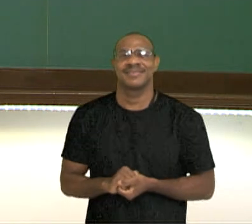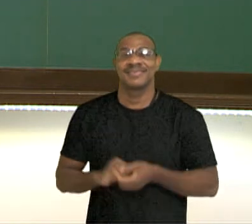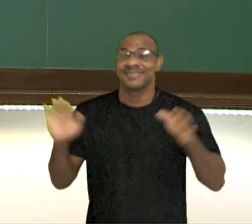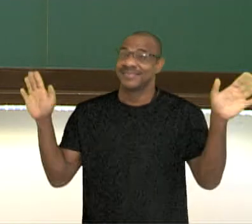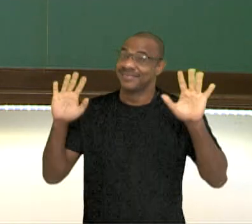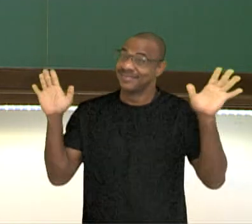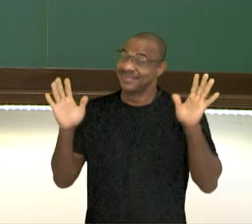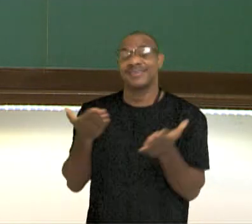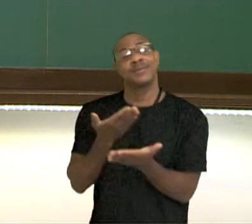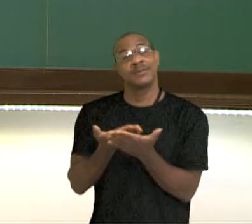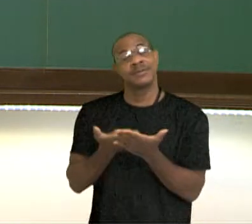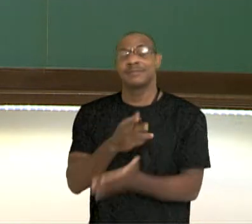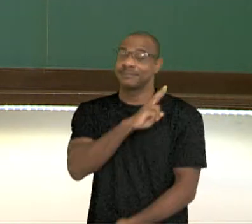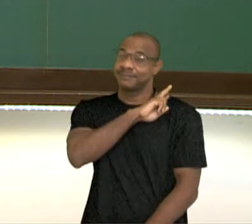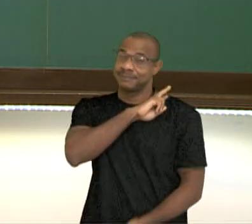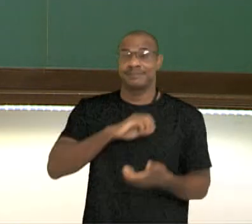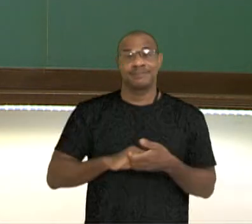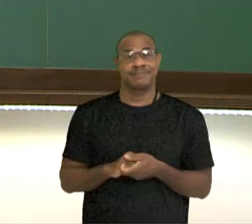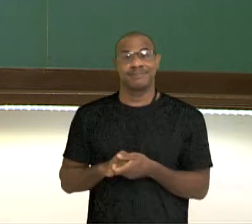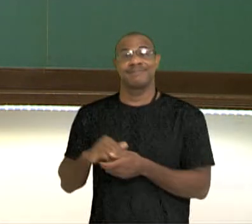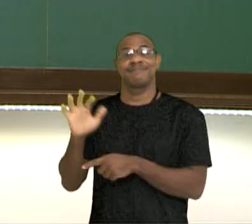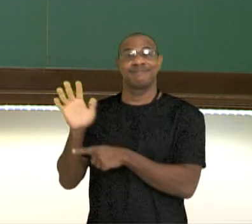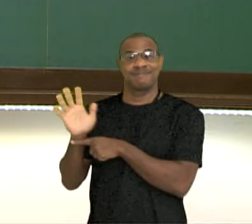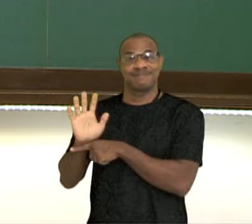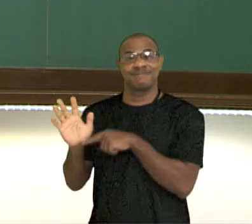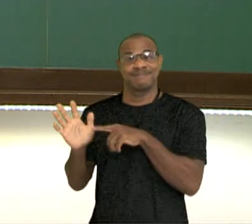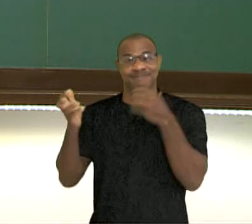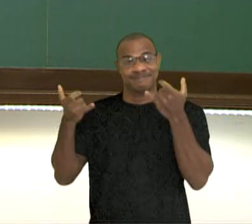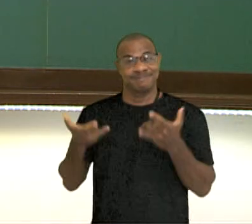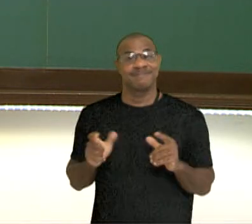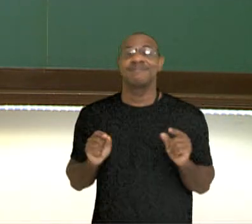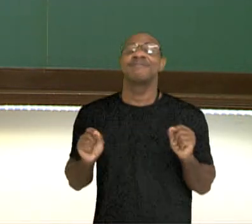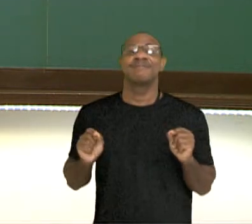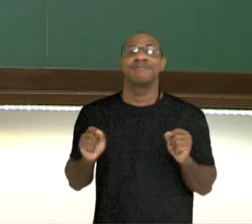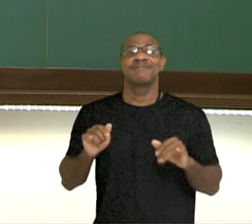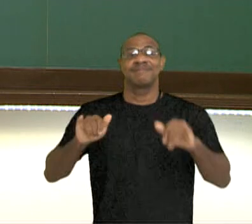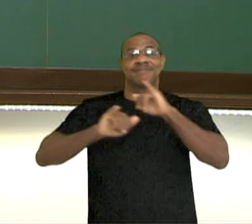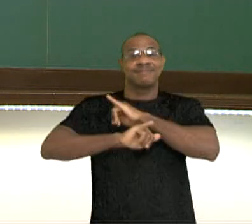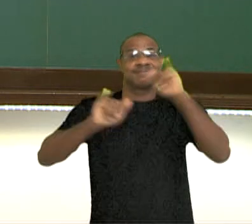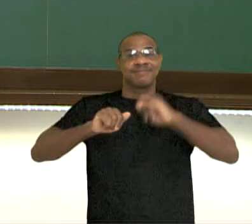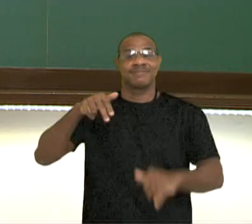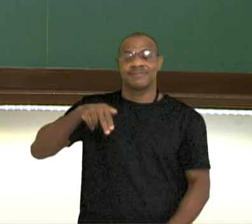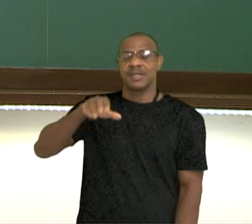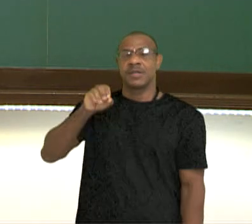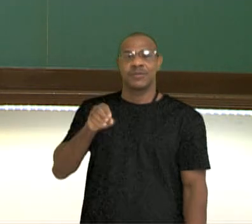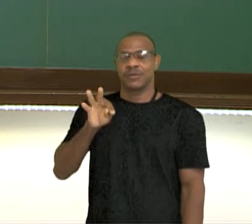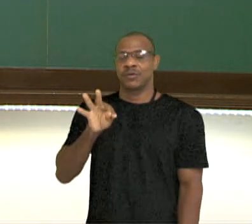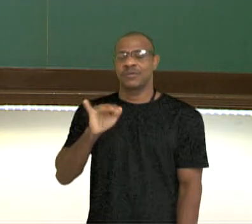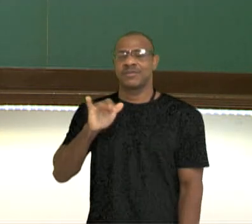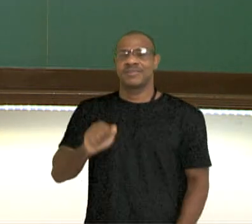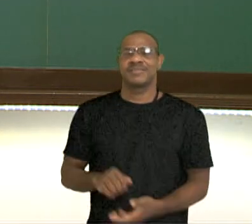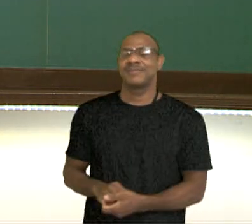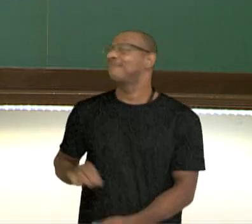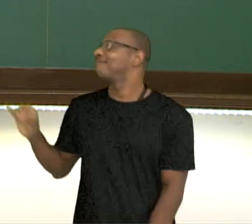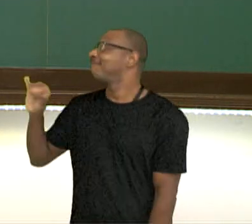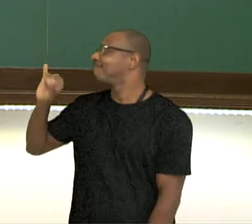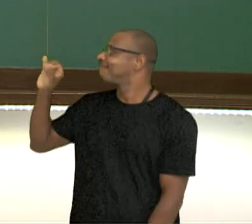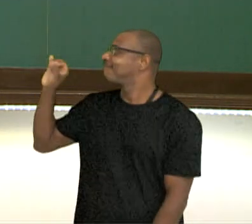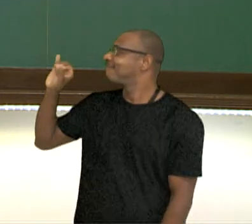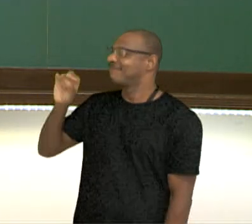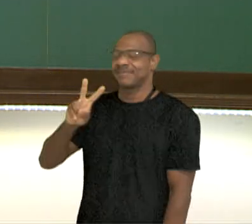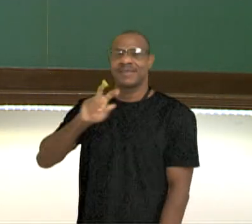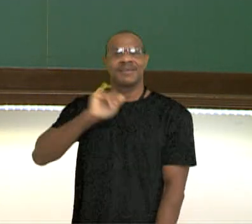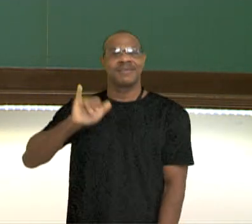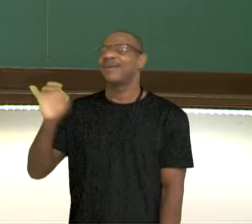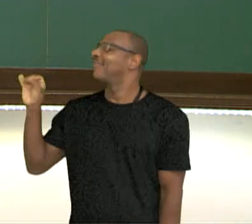Olá, estudantes da segunda série! Nesse vídeo vamos falar sobre notícia. Oi, Val! Tudo bem aí? Como é que